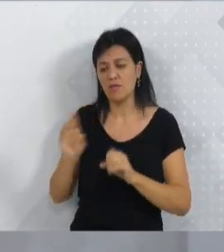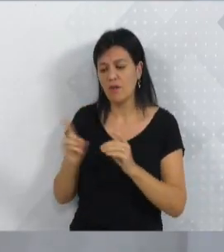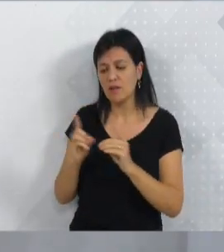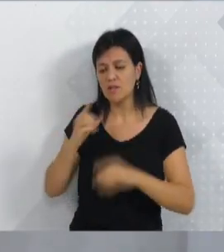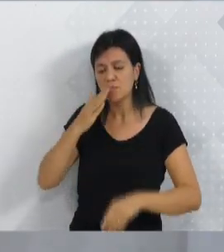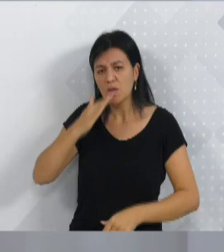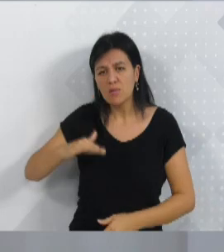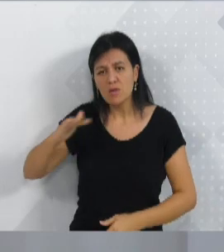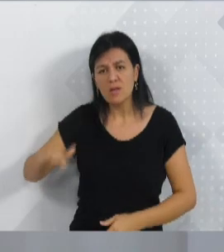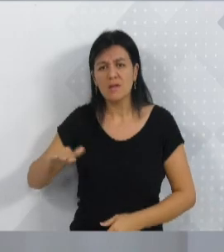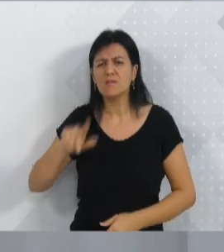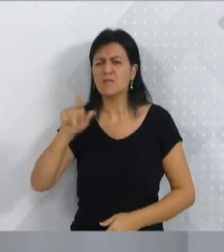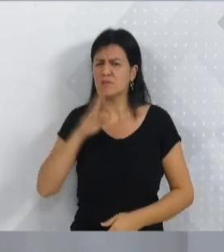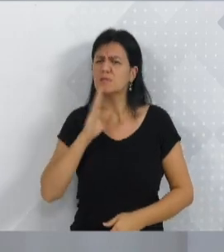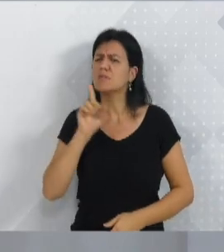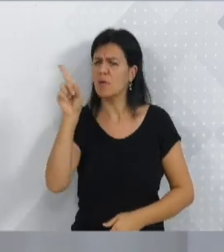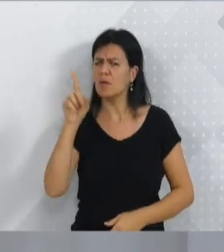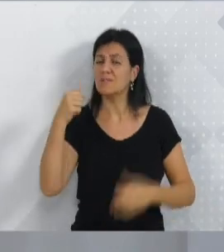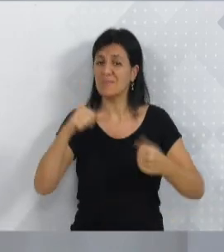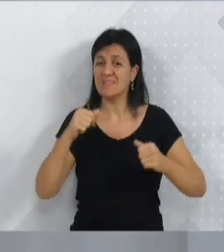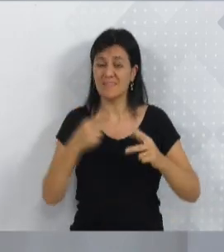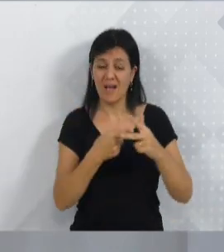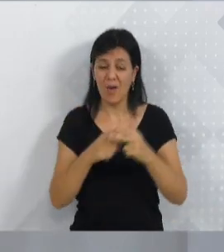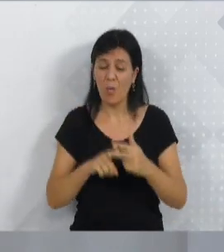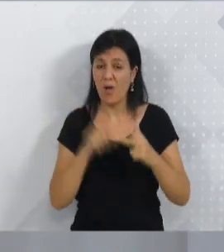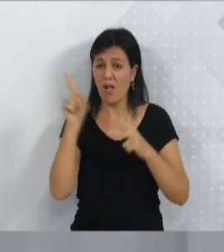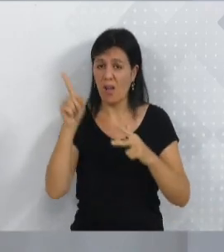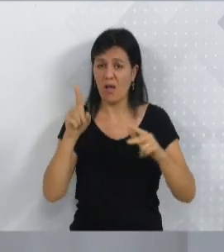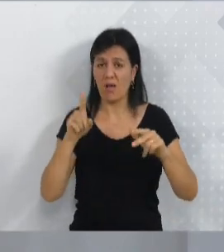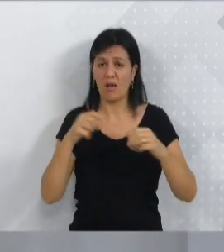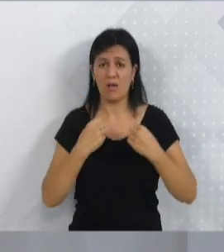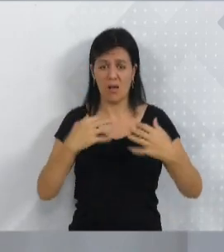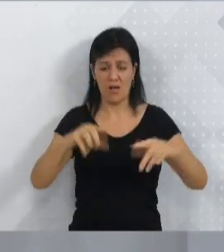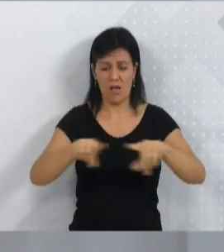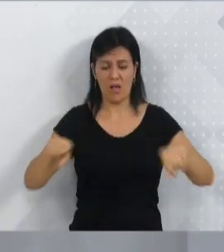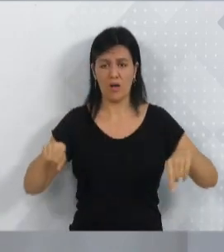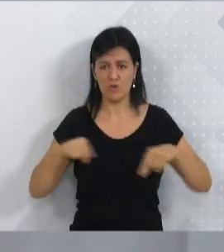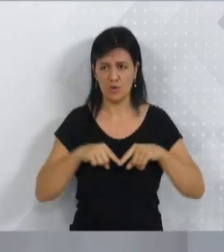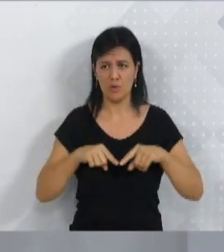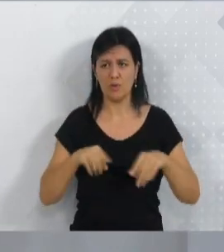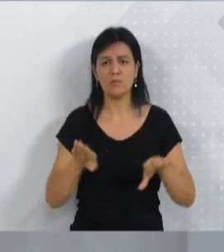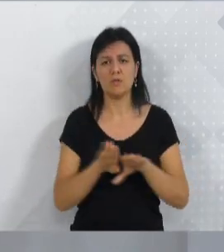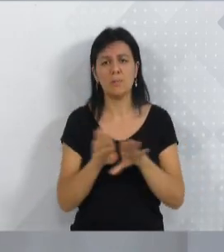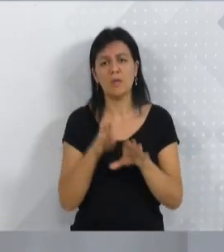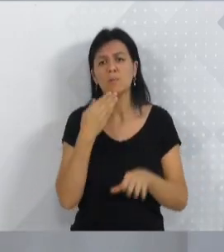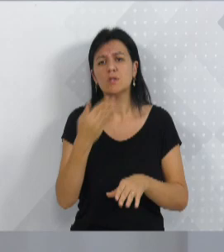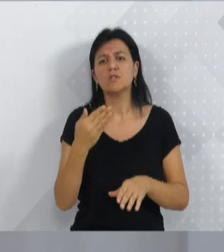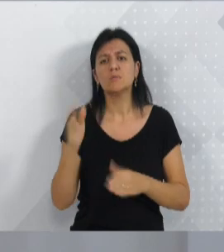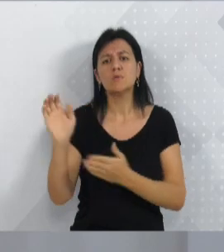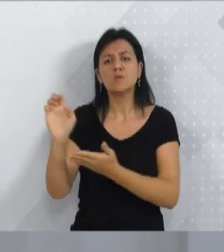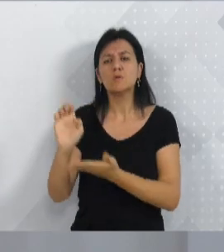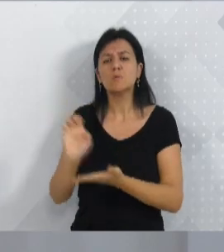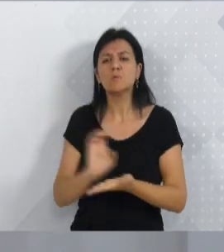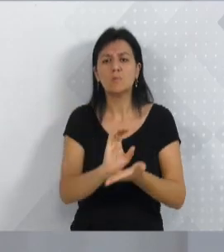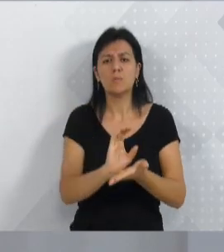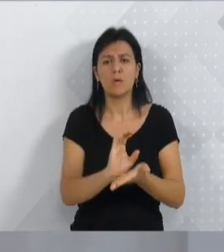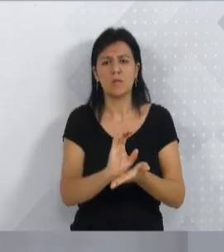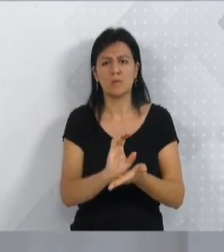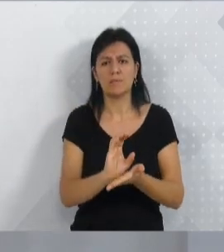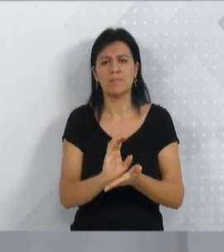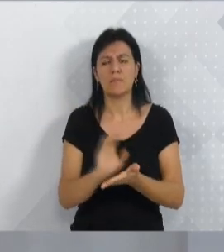necessário você se devem conhecer lá a gente faz solicitar essa emenda pedimos também uma Emenda para Associação da Pérola do Vale lá